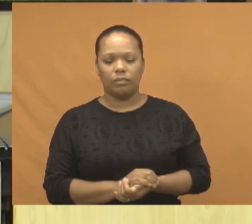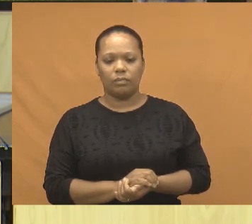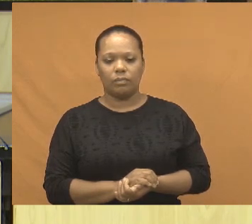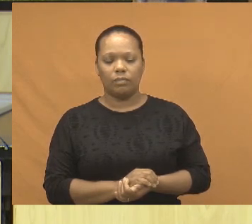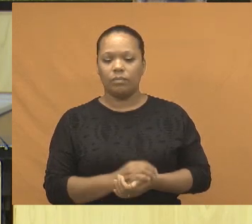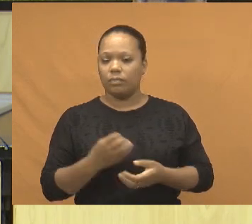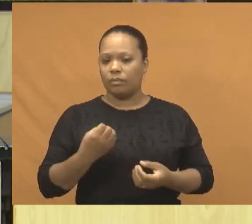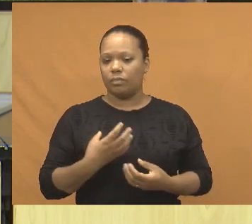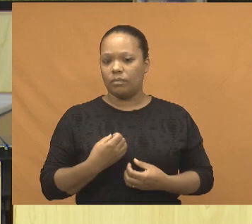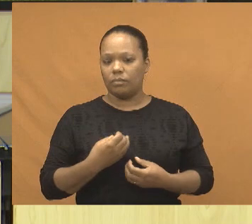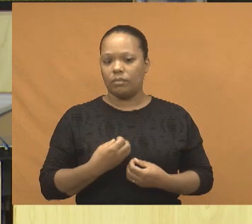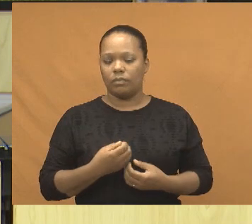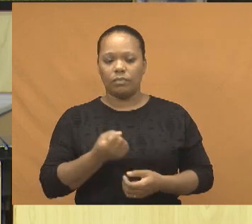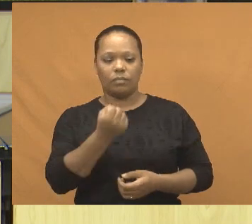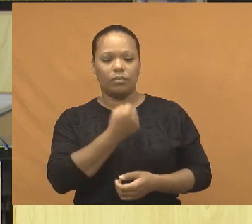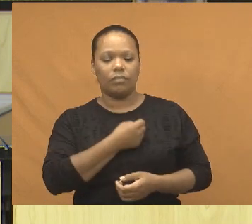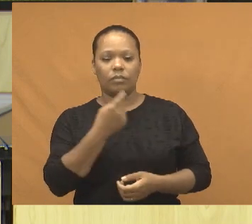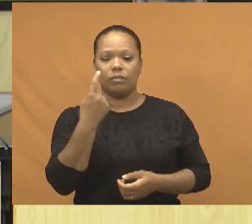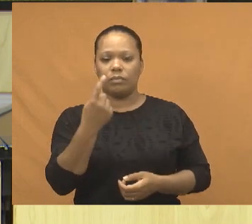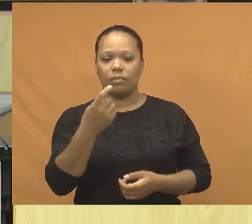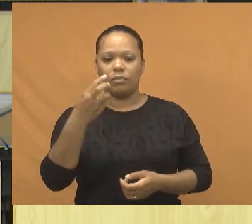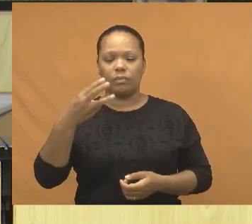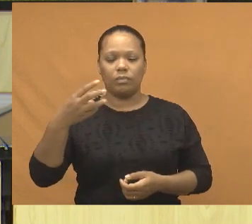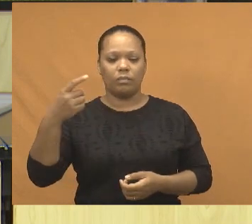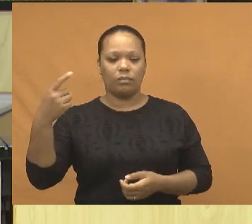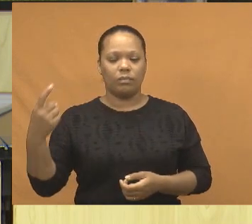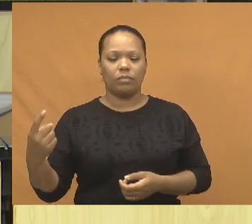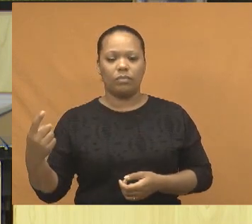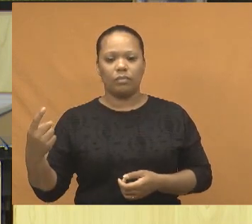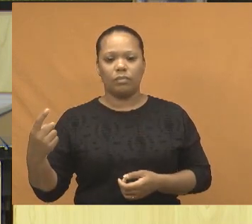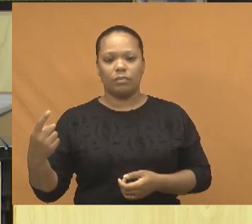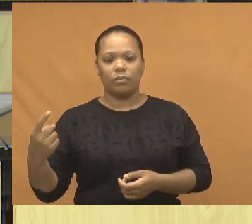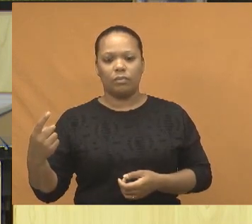O pedido de informação número 113